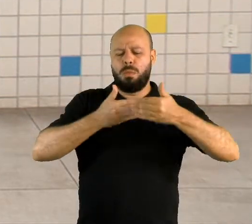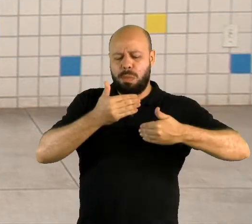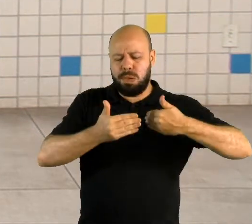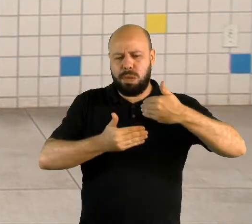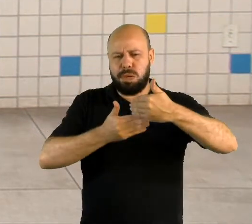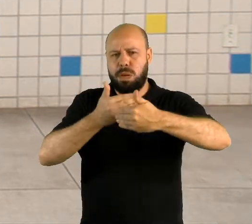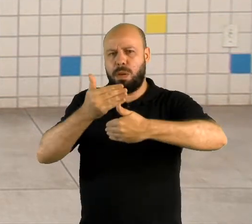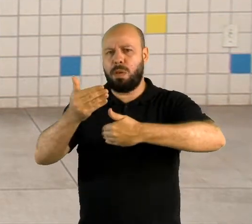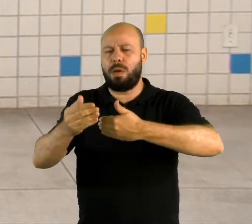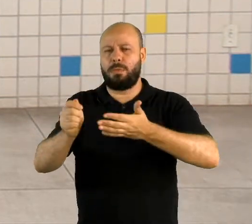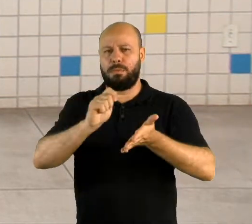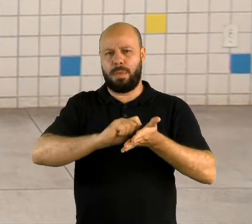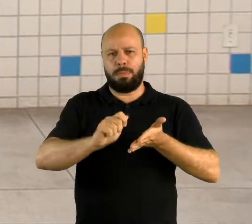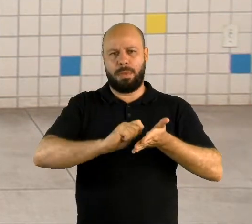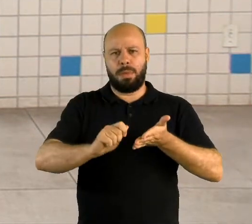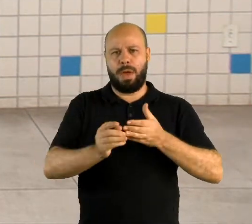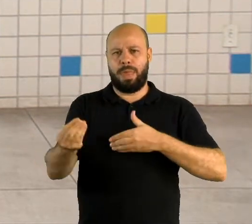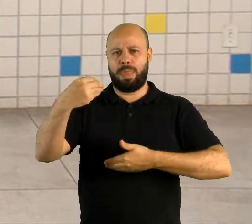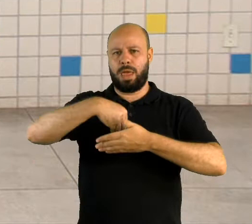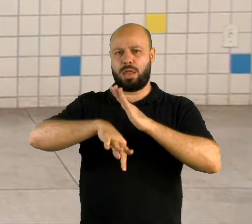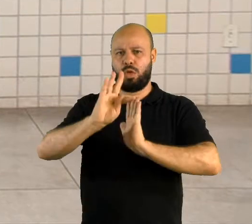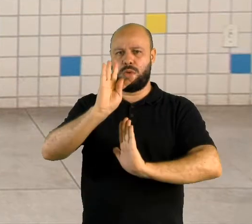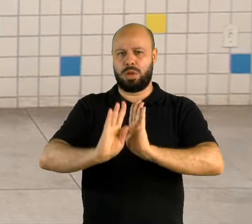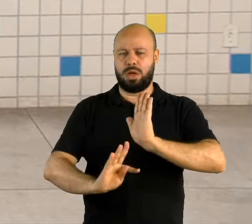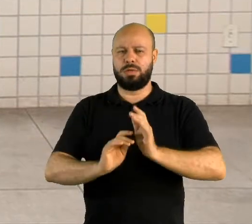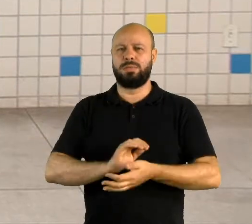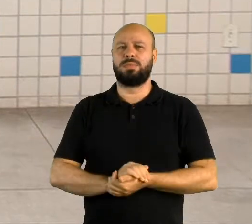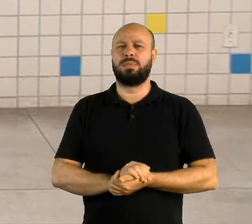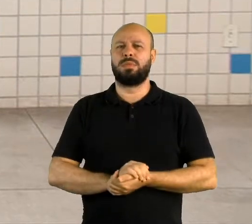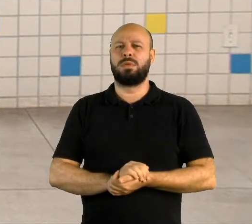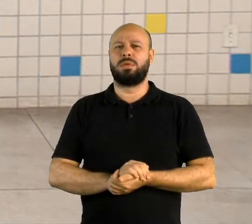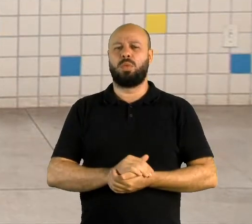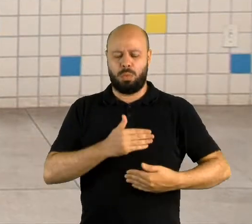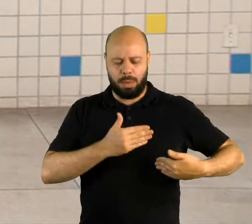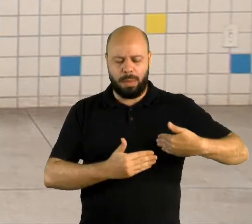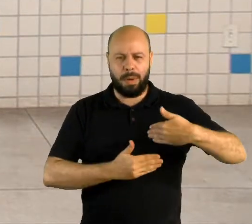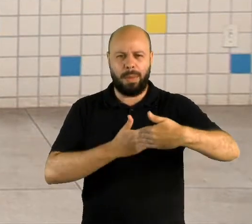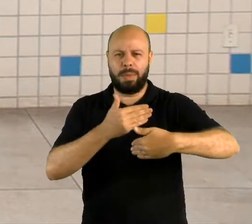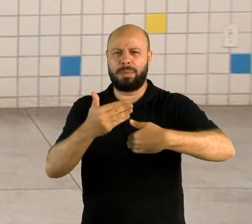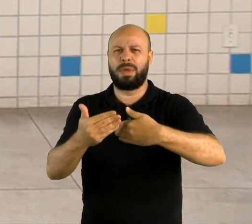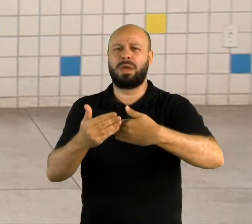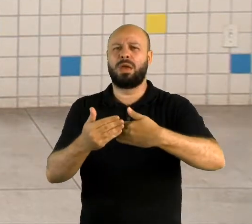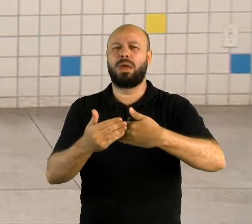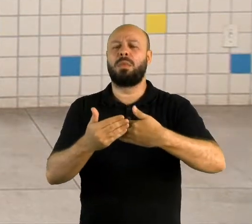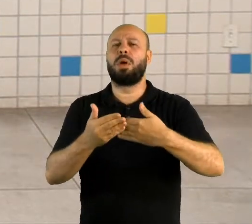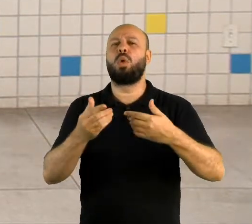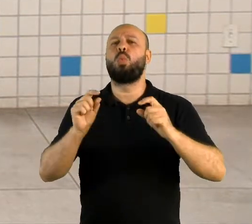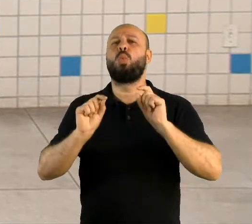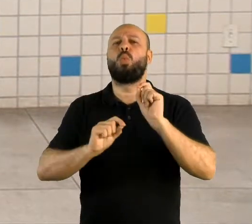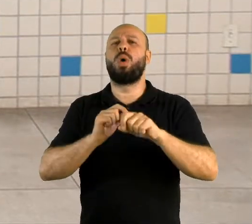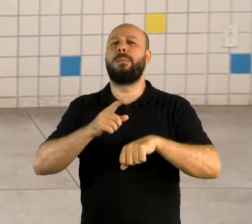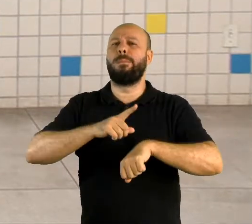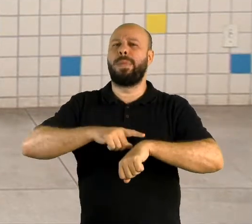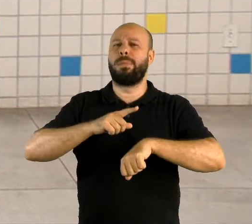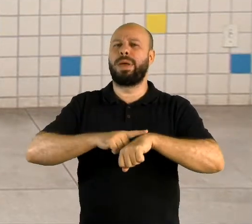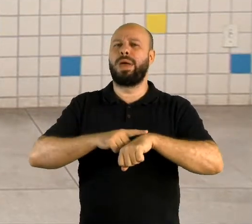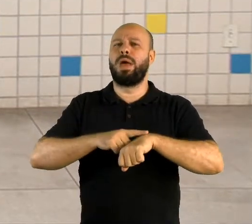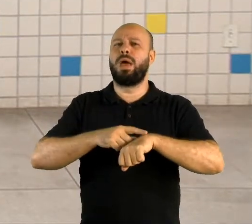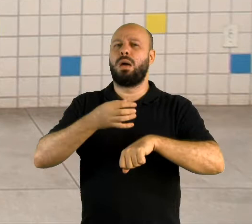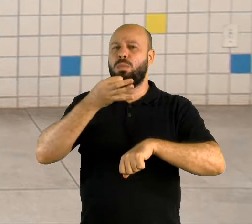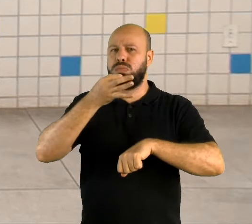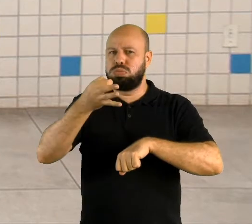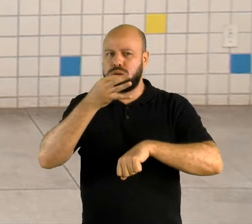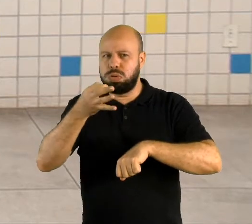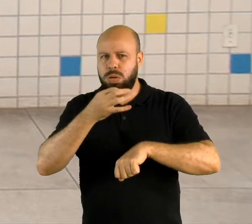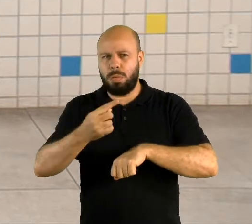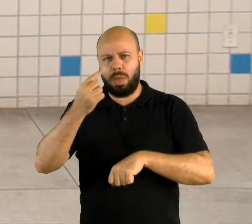durante esse texto. O desenvolvimento, que é o momento em que aparecem os argumentos e as